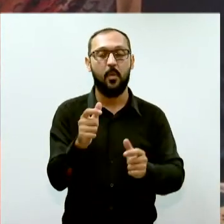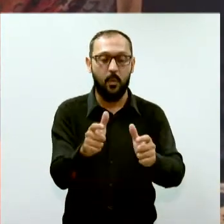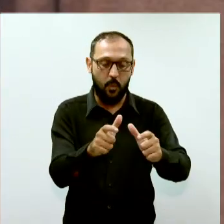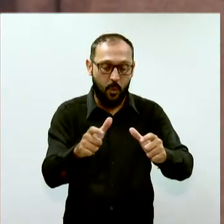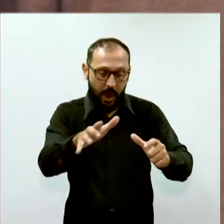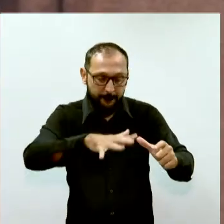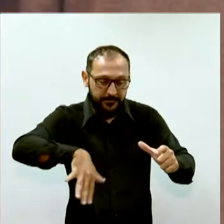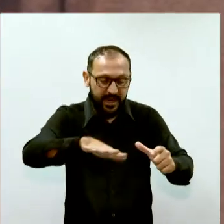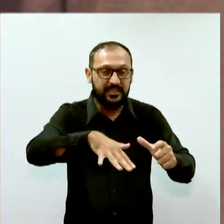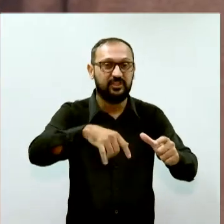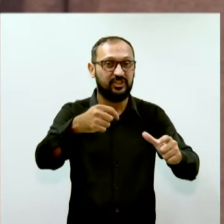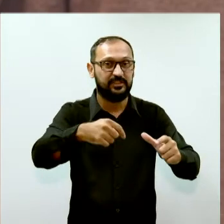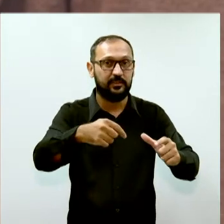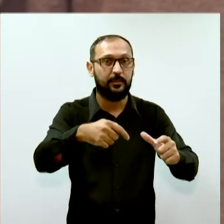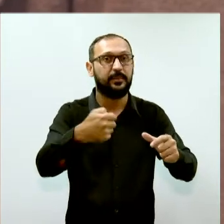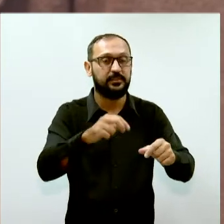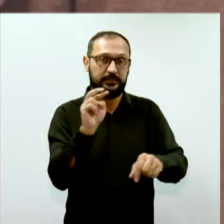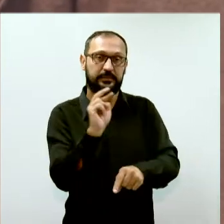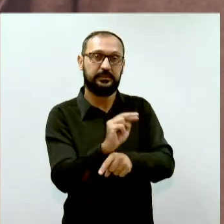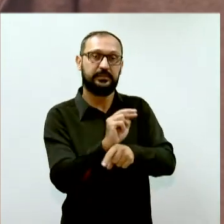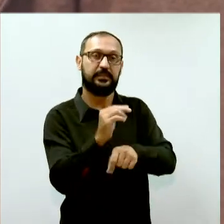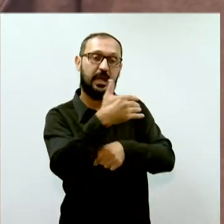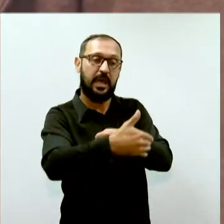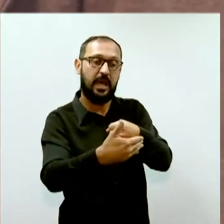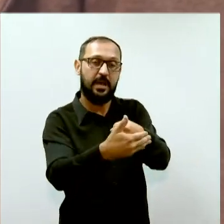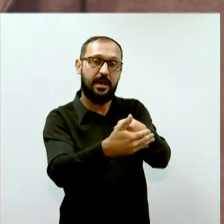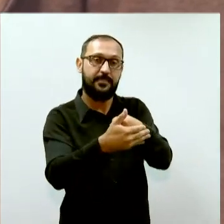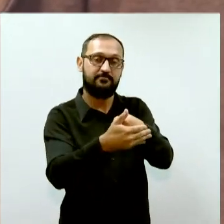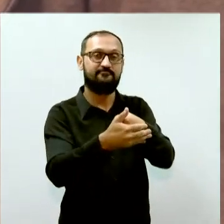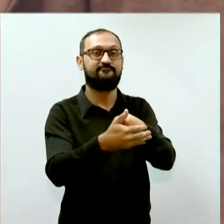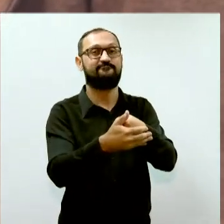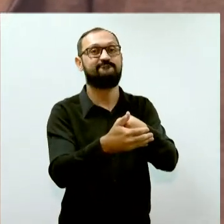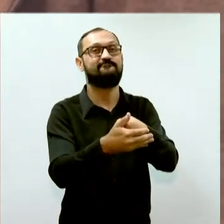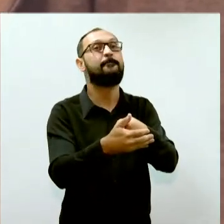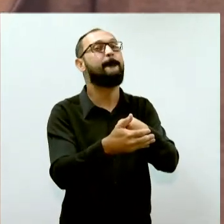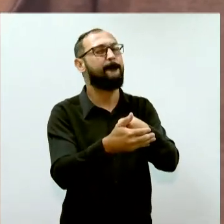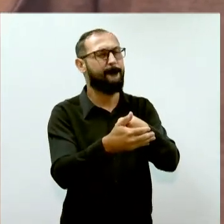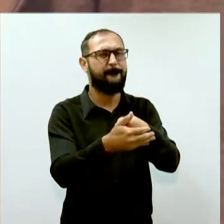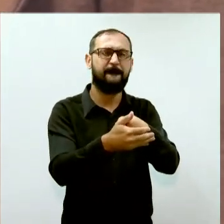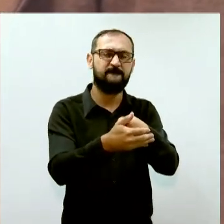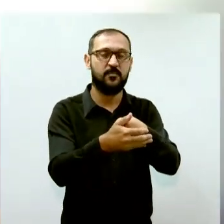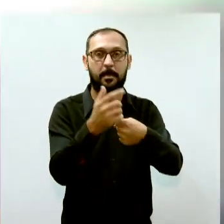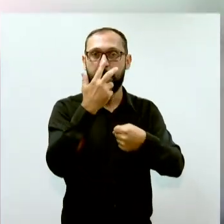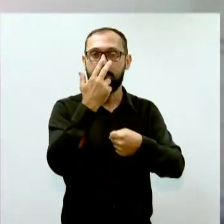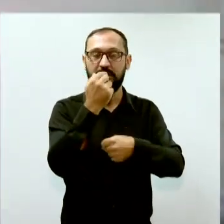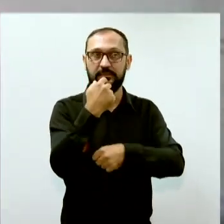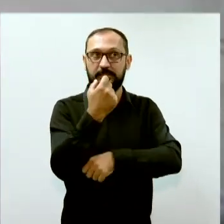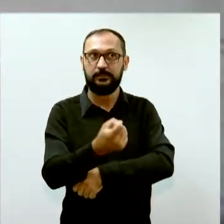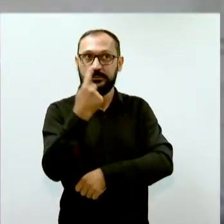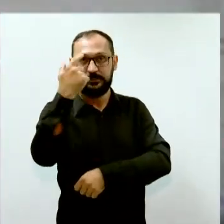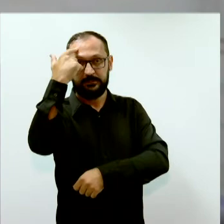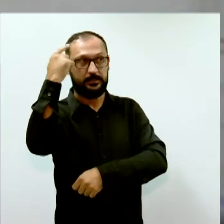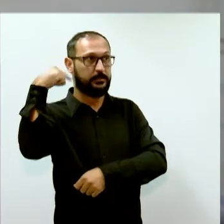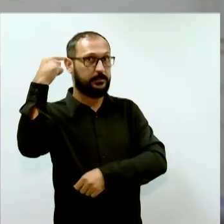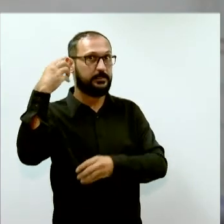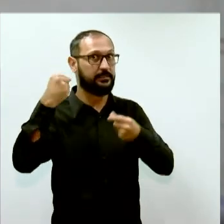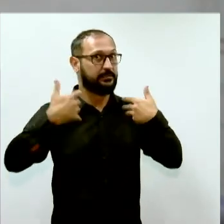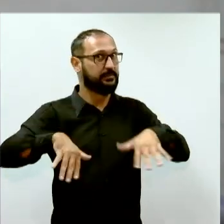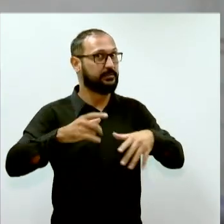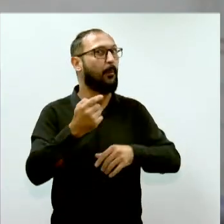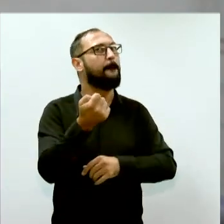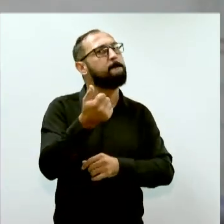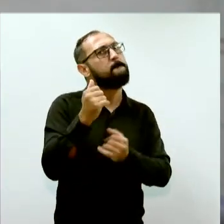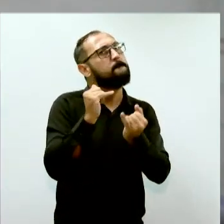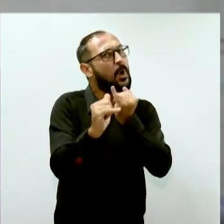esse é um microbioma que precisa ser preservado, porque pode até ser paranoia minha, eu sou